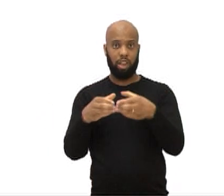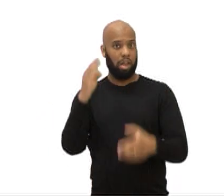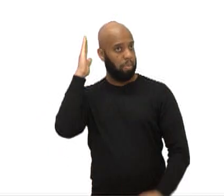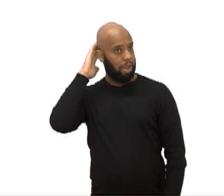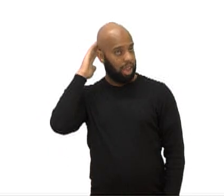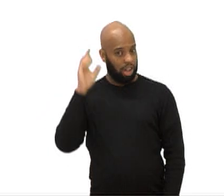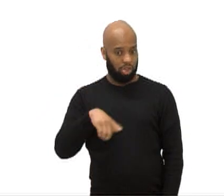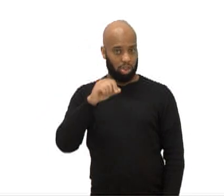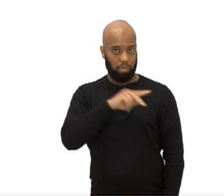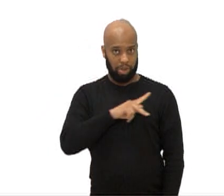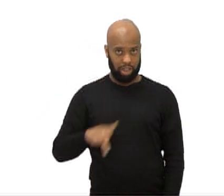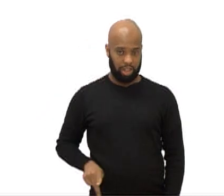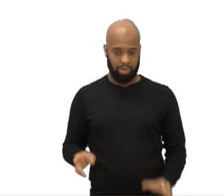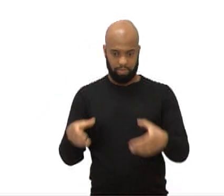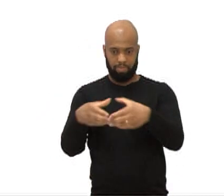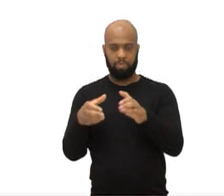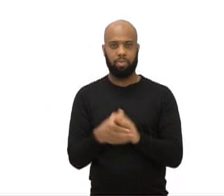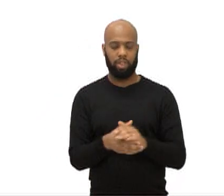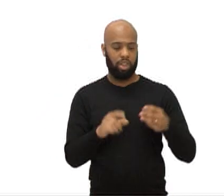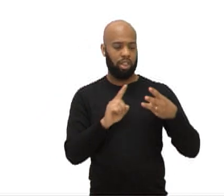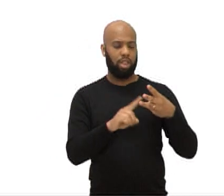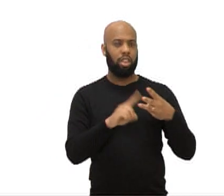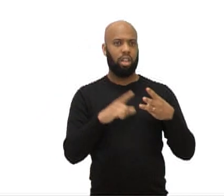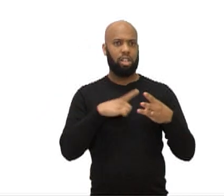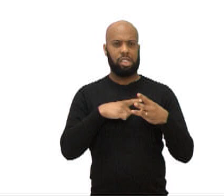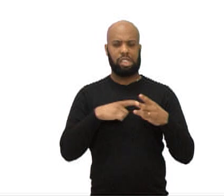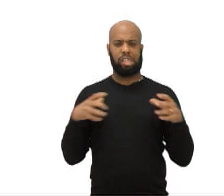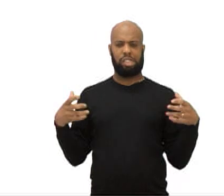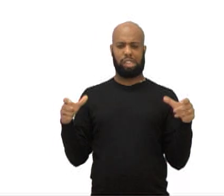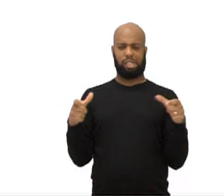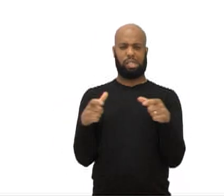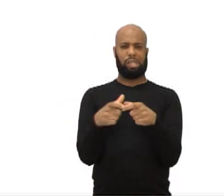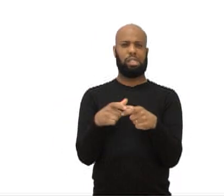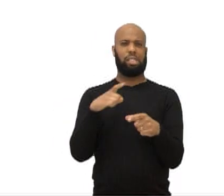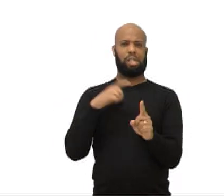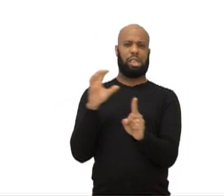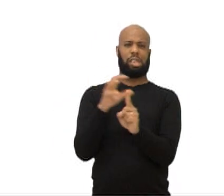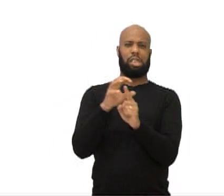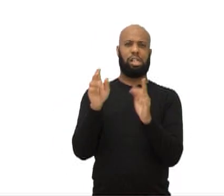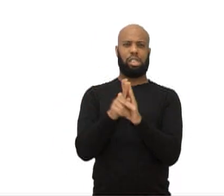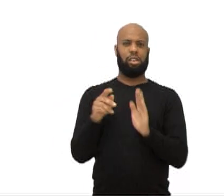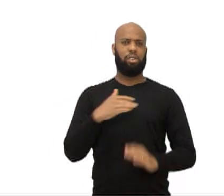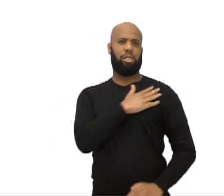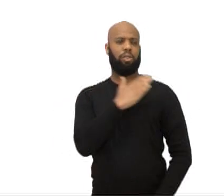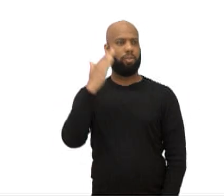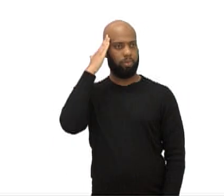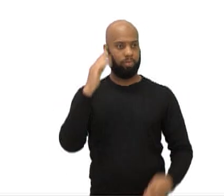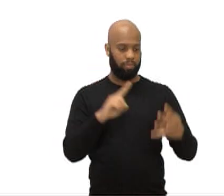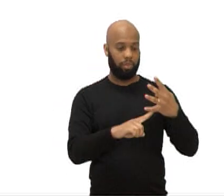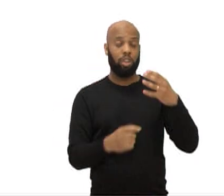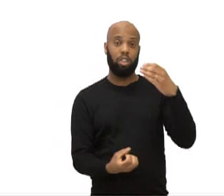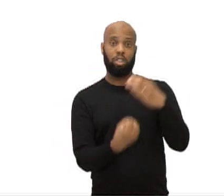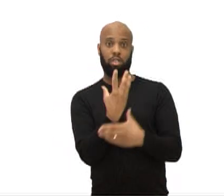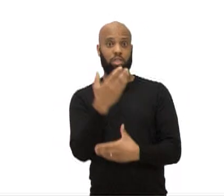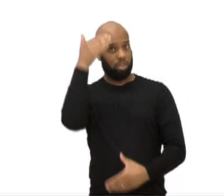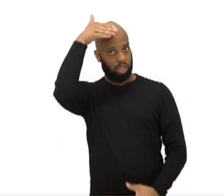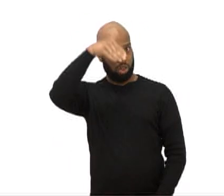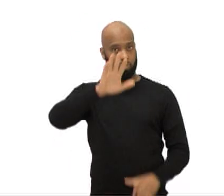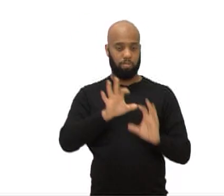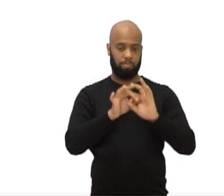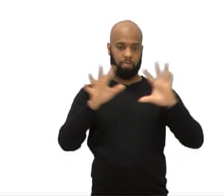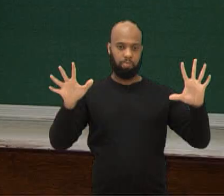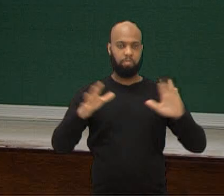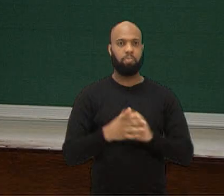da província. C. Foi duramente reprimida pelas forças imperiais. E D. Conseguiu fundar uma república